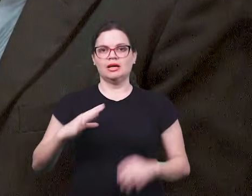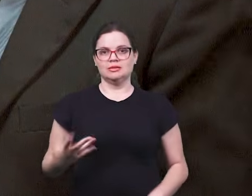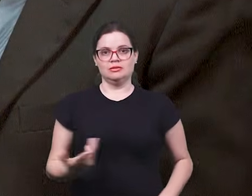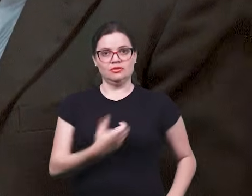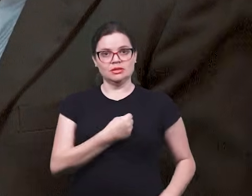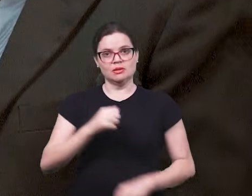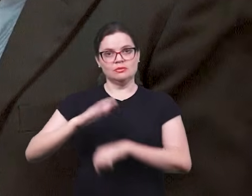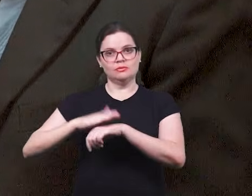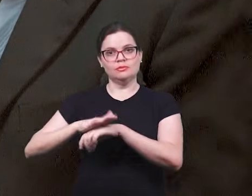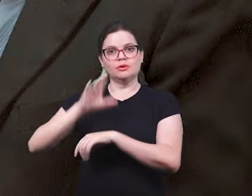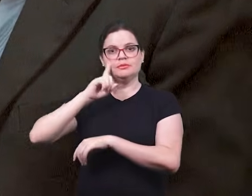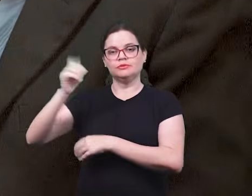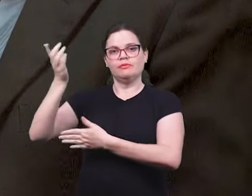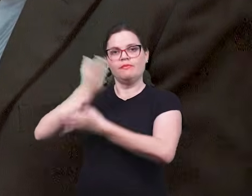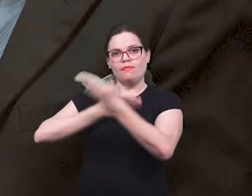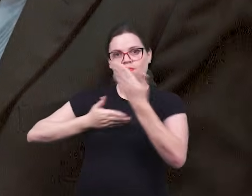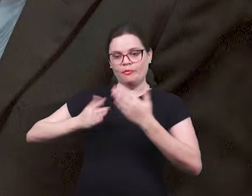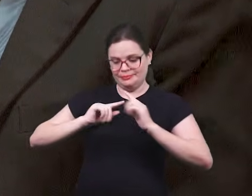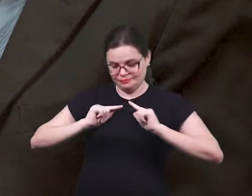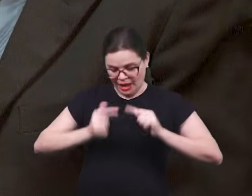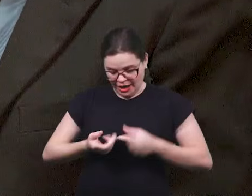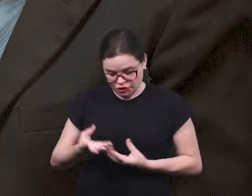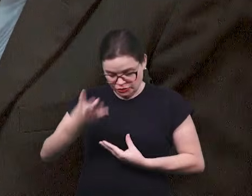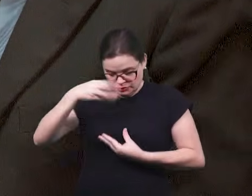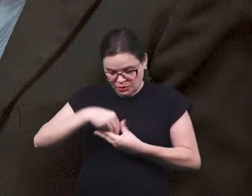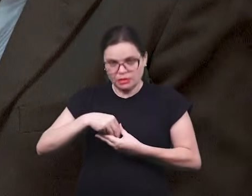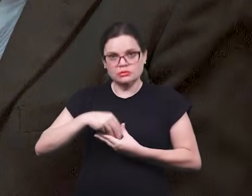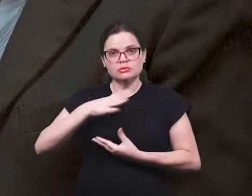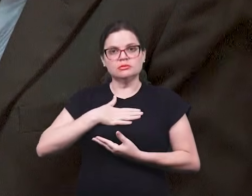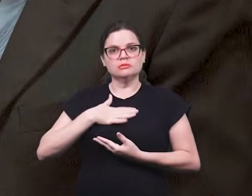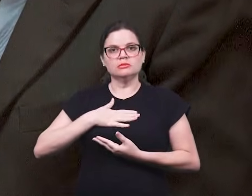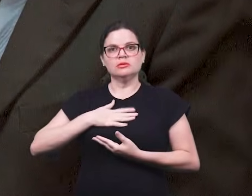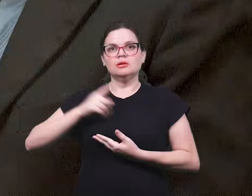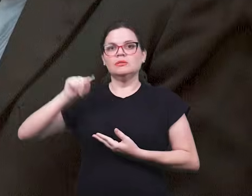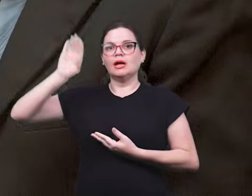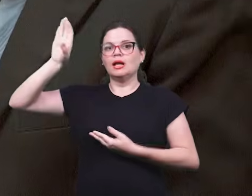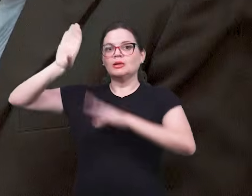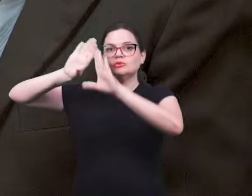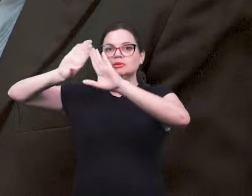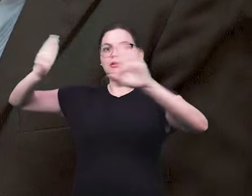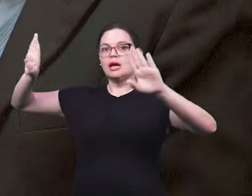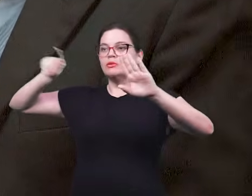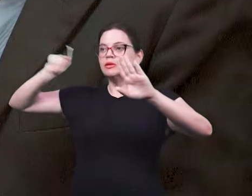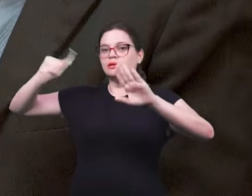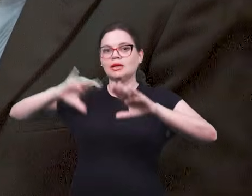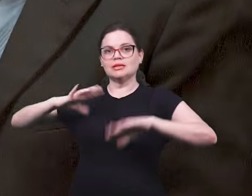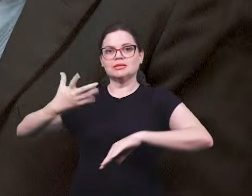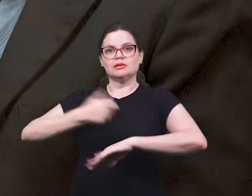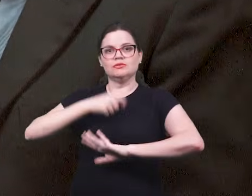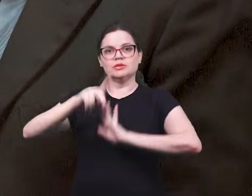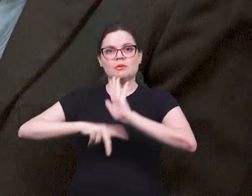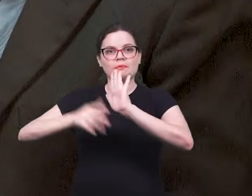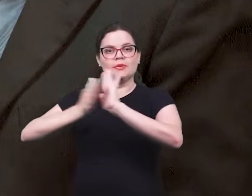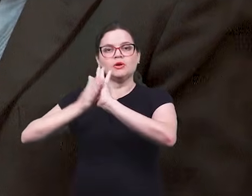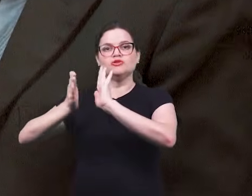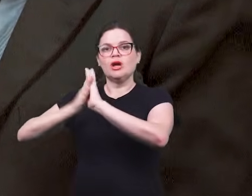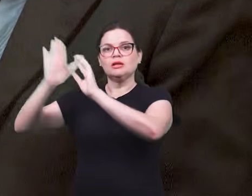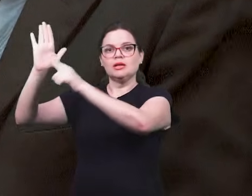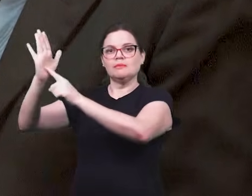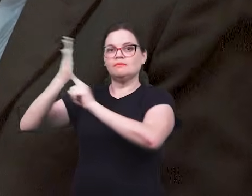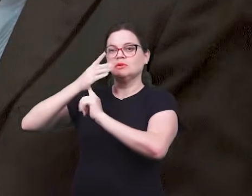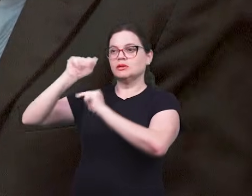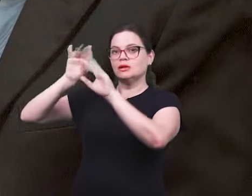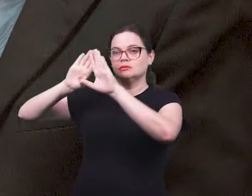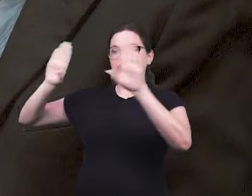vem de Deus. Glória a Deus. A salvação, ela sai lá do santo, do lugar santíssimo. Eleito segundo a presciência